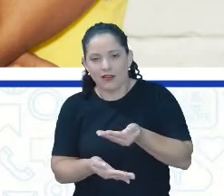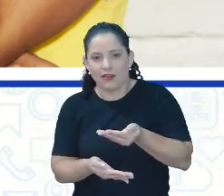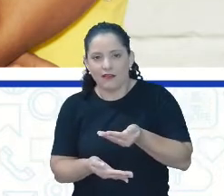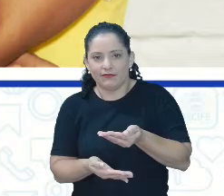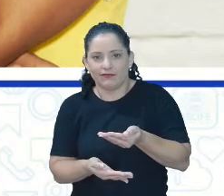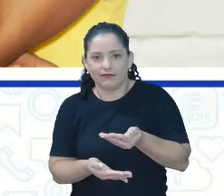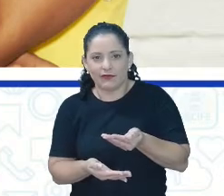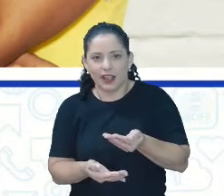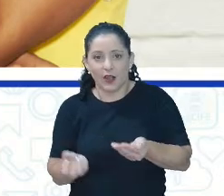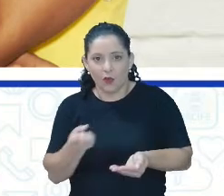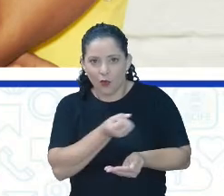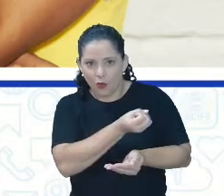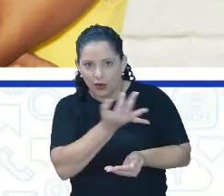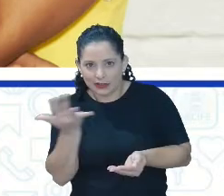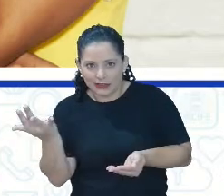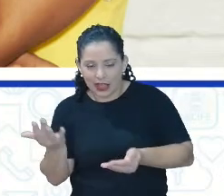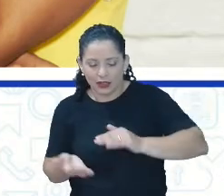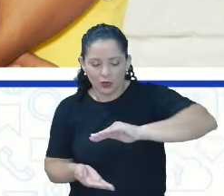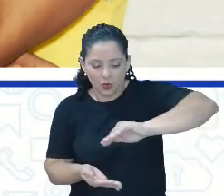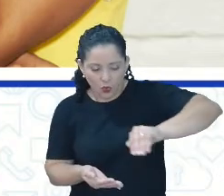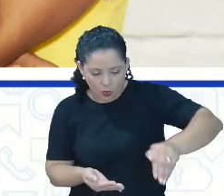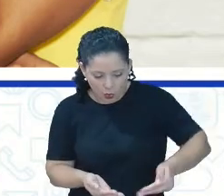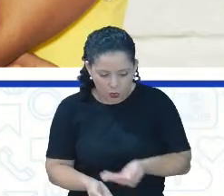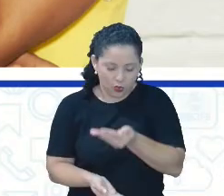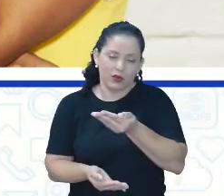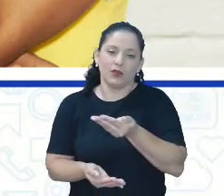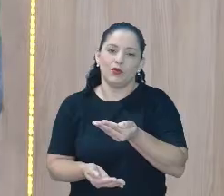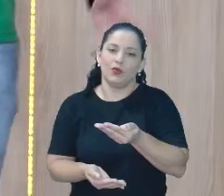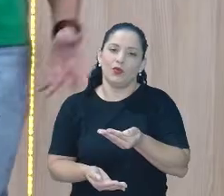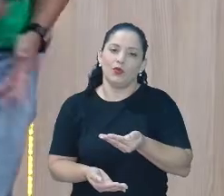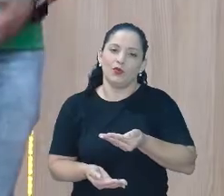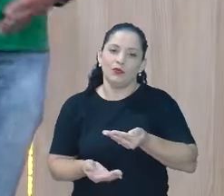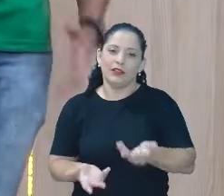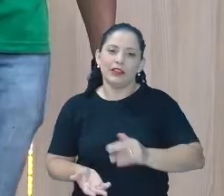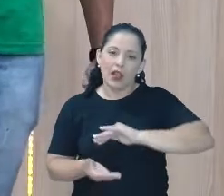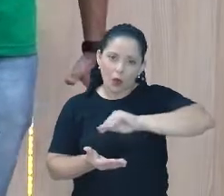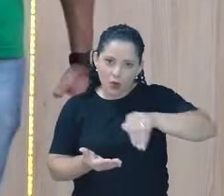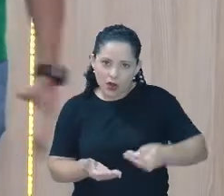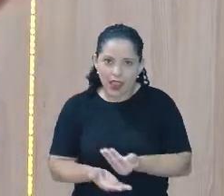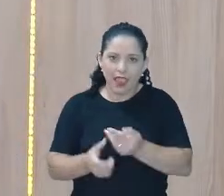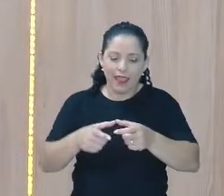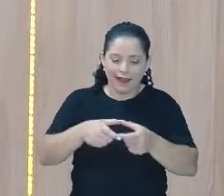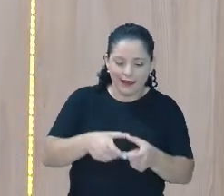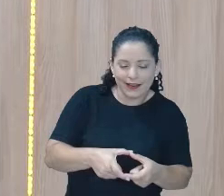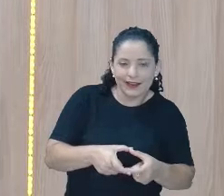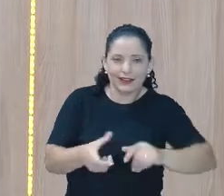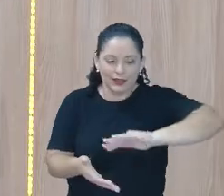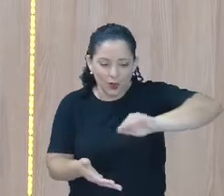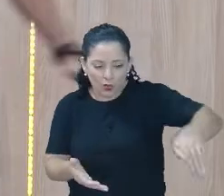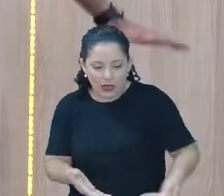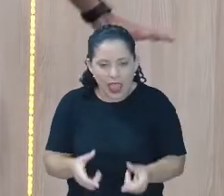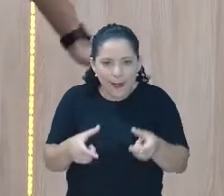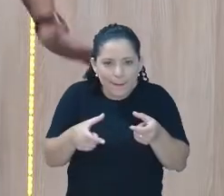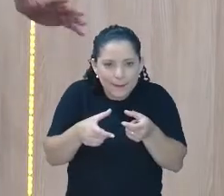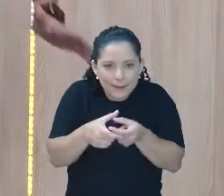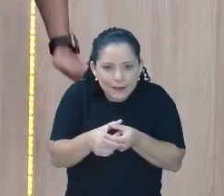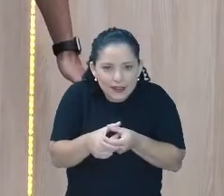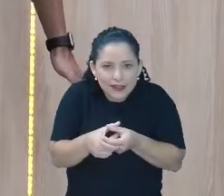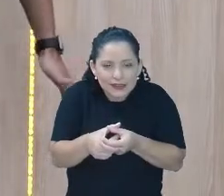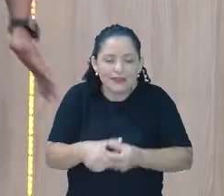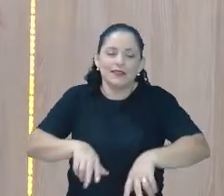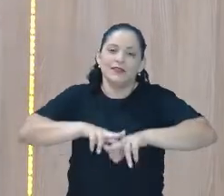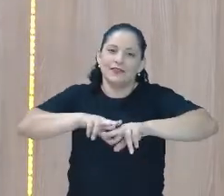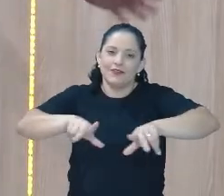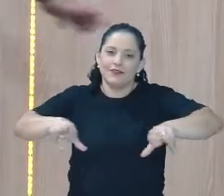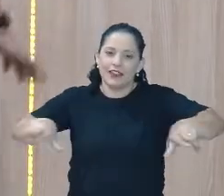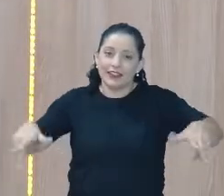de uma colher de sopa, né? Tem colher de sopa, tem colher de chá. Eu não sei cozinhar zero.